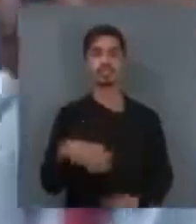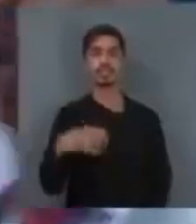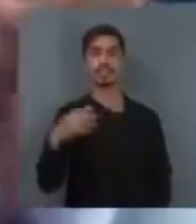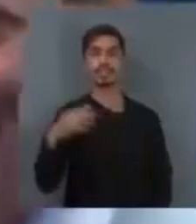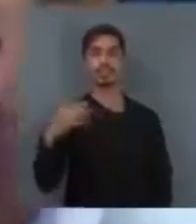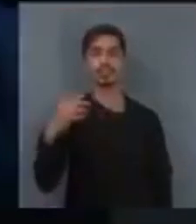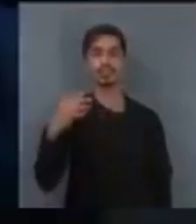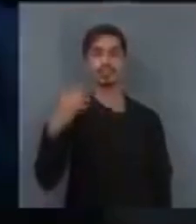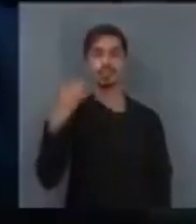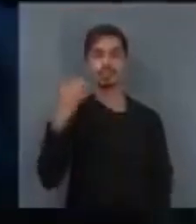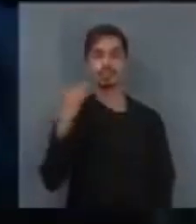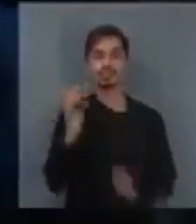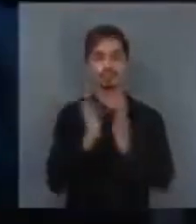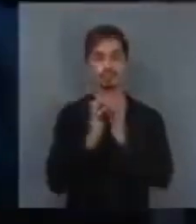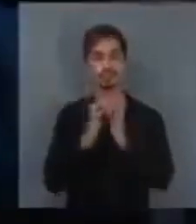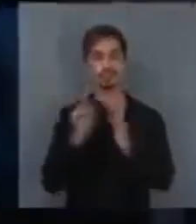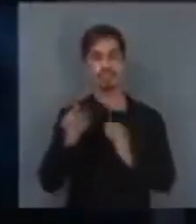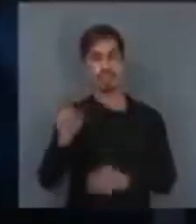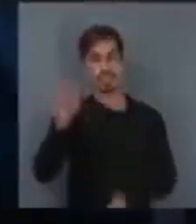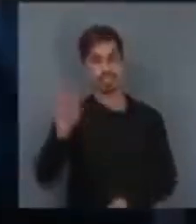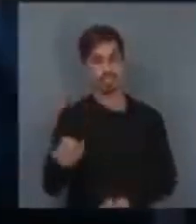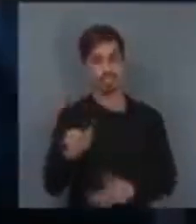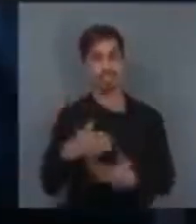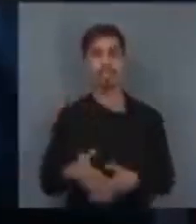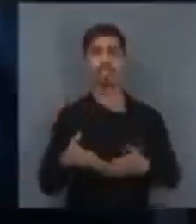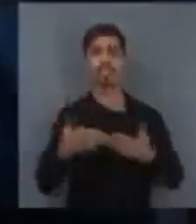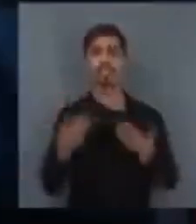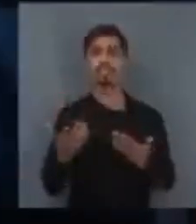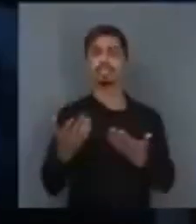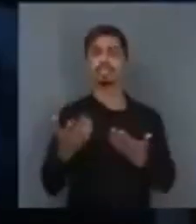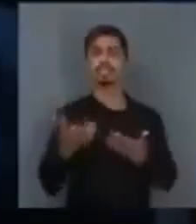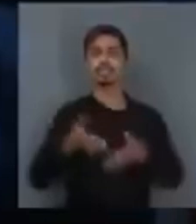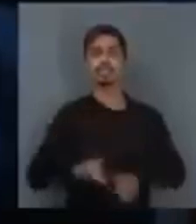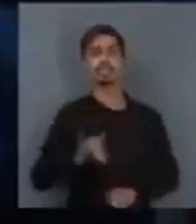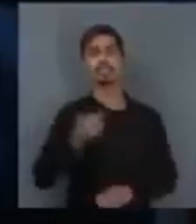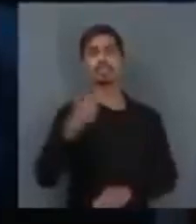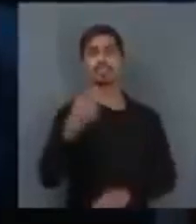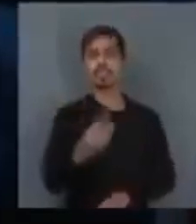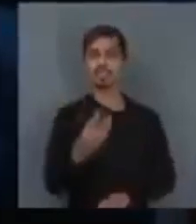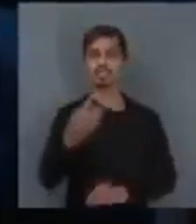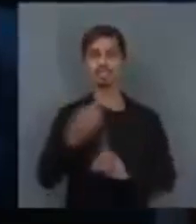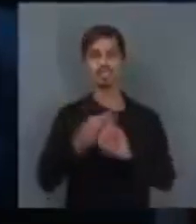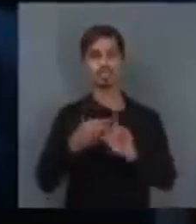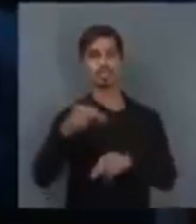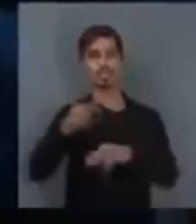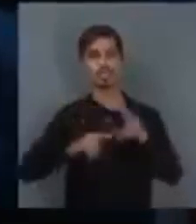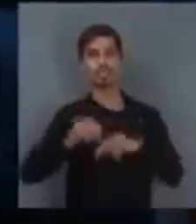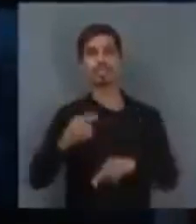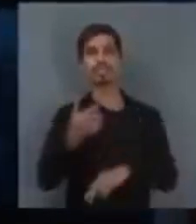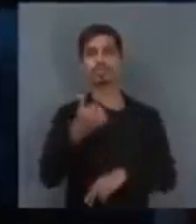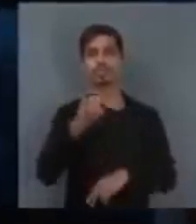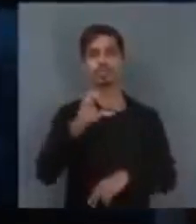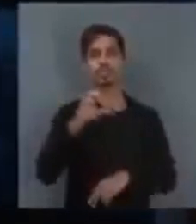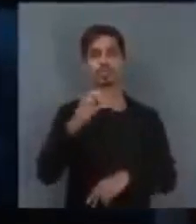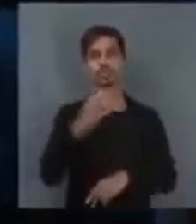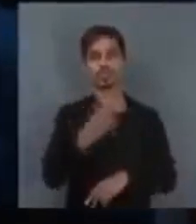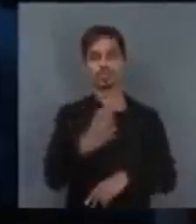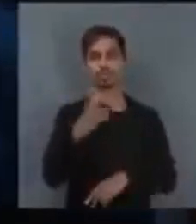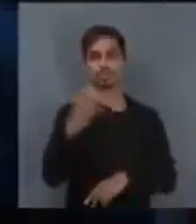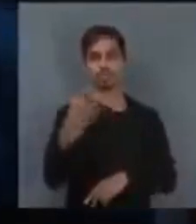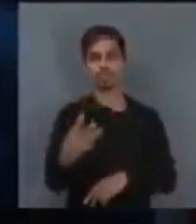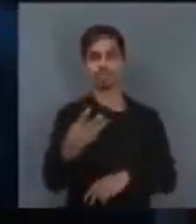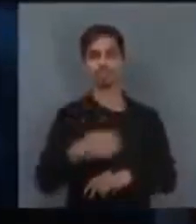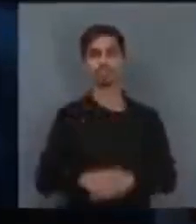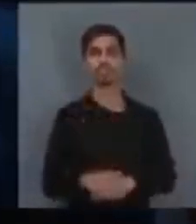de França Barreto e Sidrônia Nascimento, nasceu no dia 3 de julho de 1953.